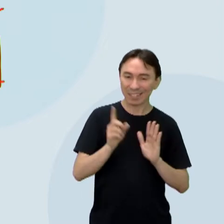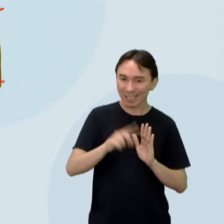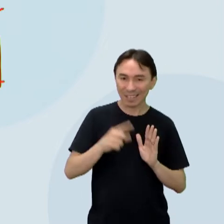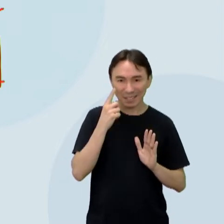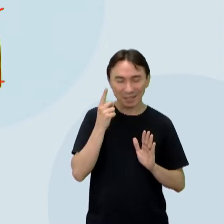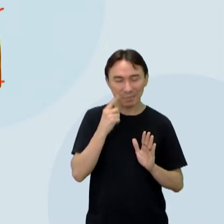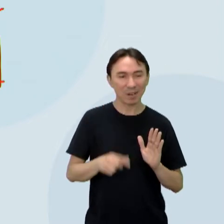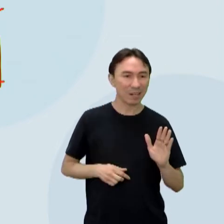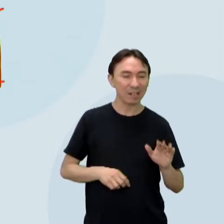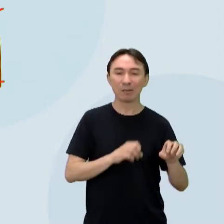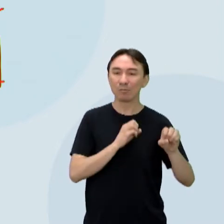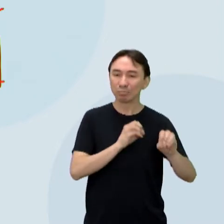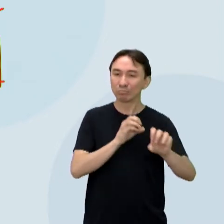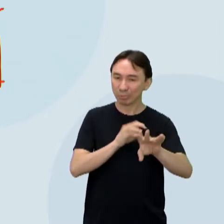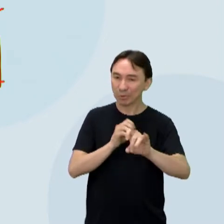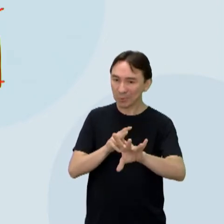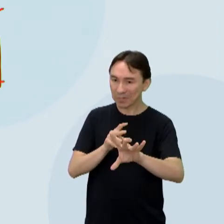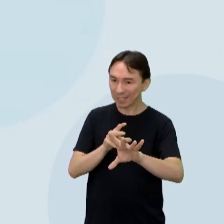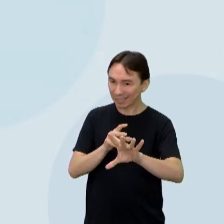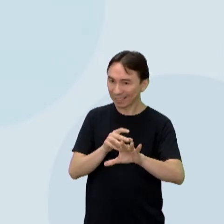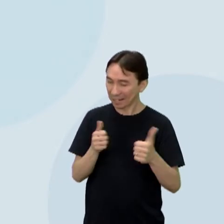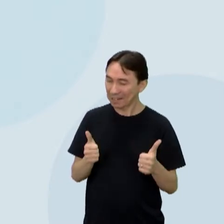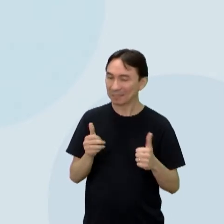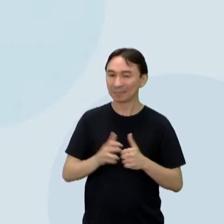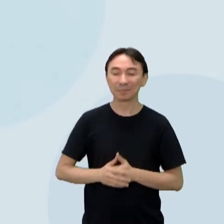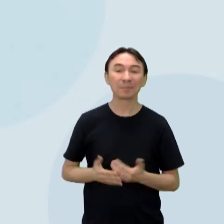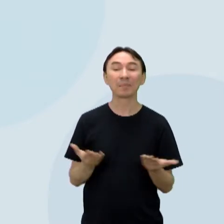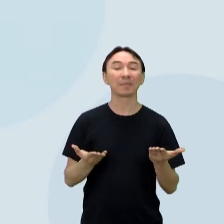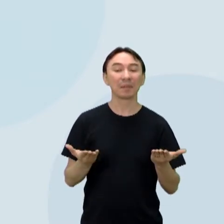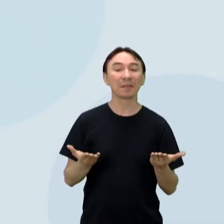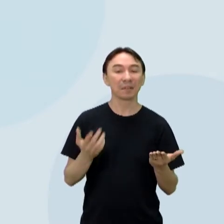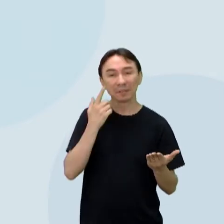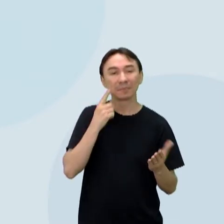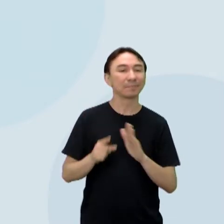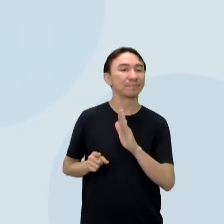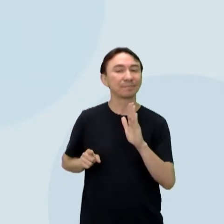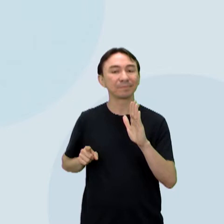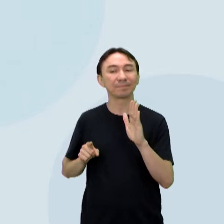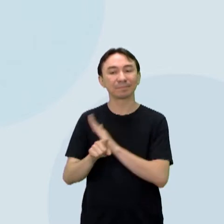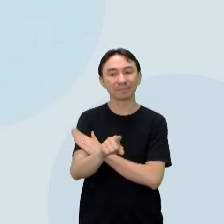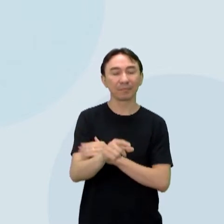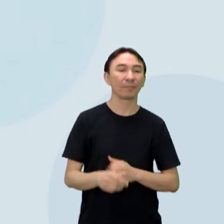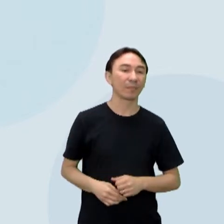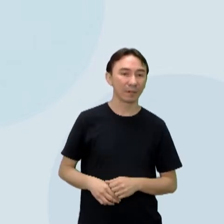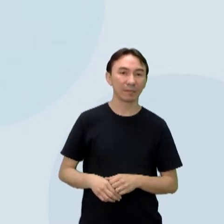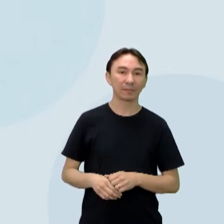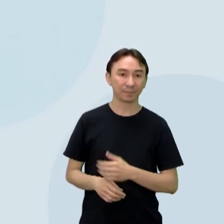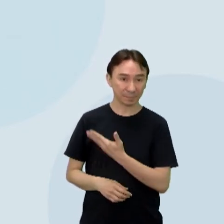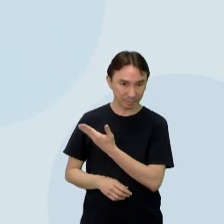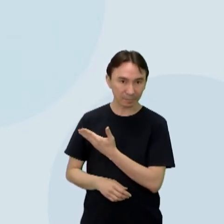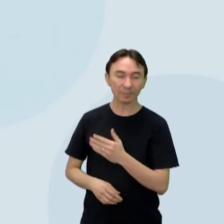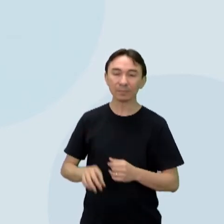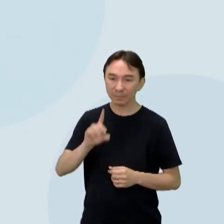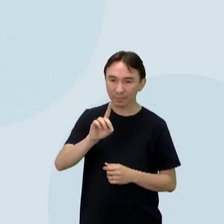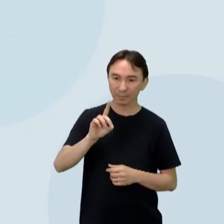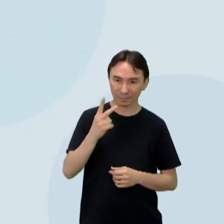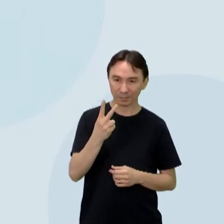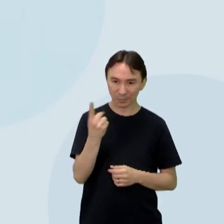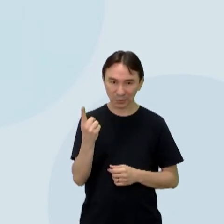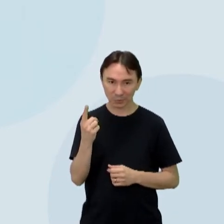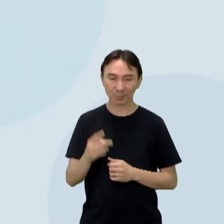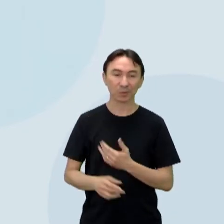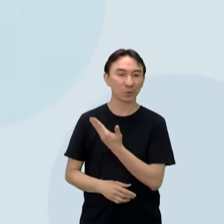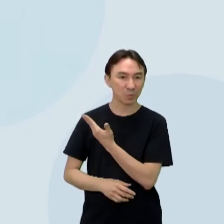Então, vamos à questão agora, Elaine? Bora lá. Pode ir. Então, temos aí o descritor.